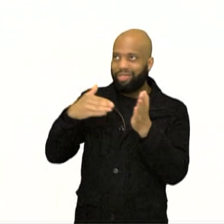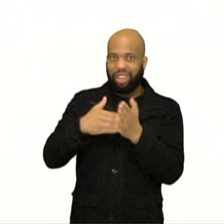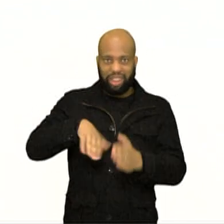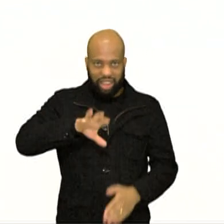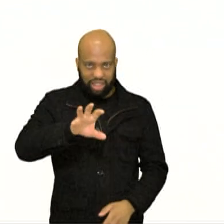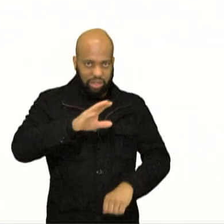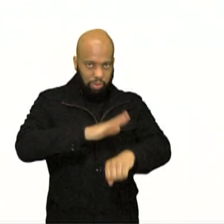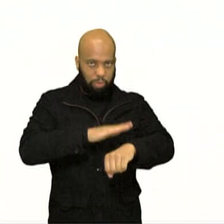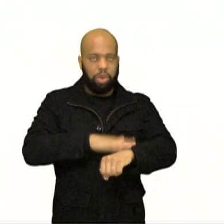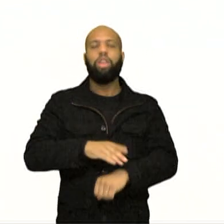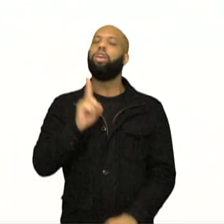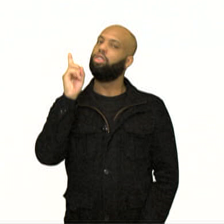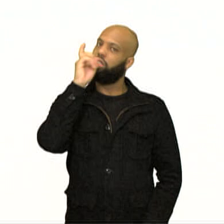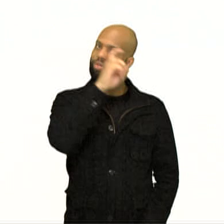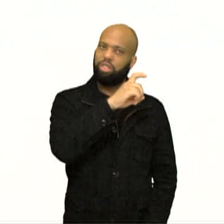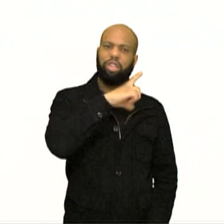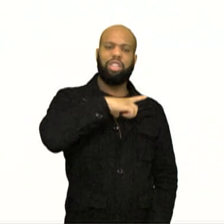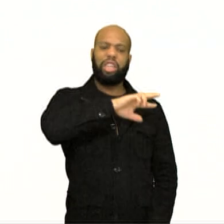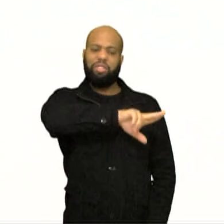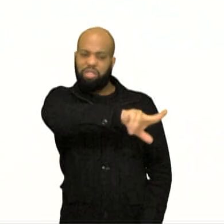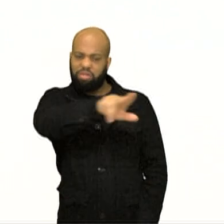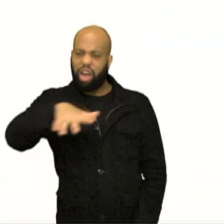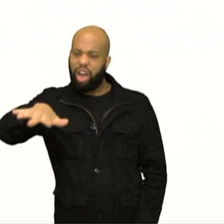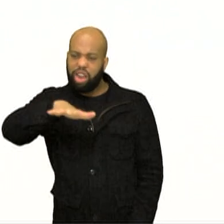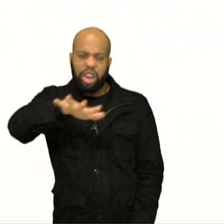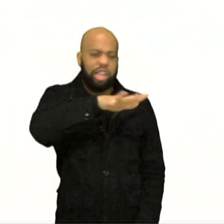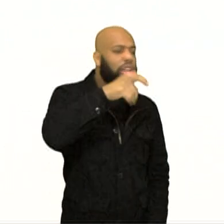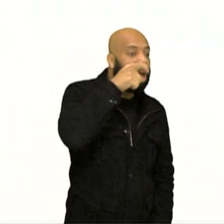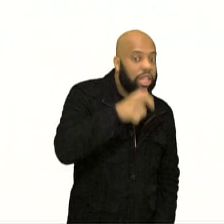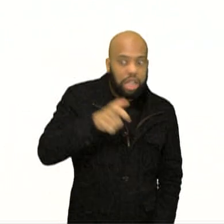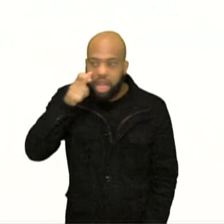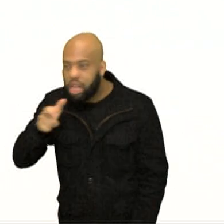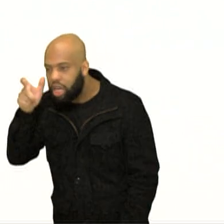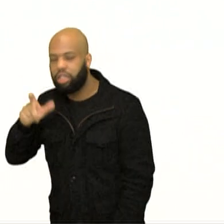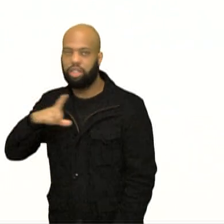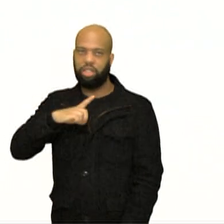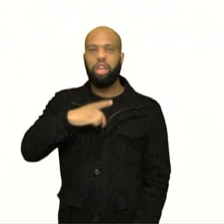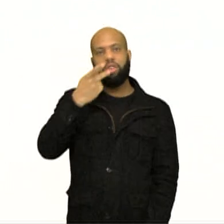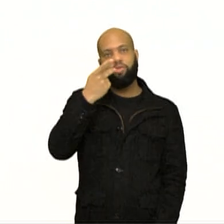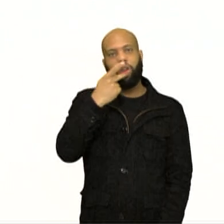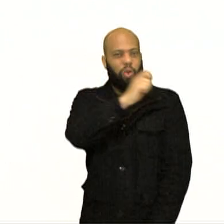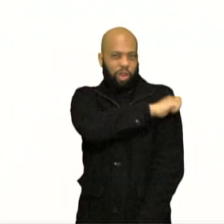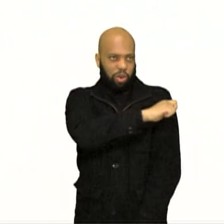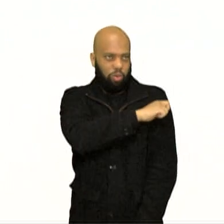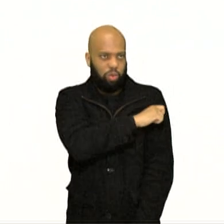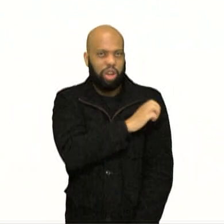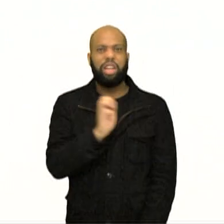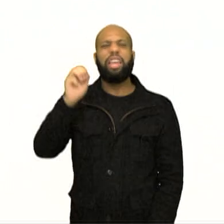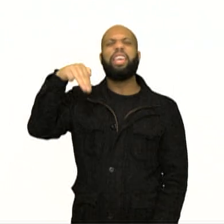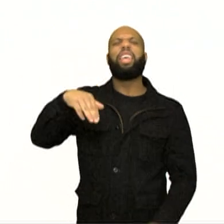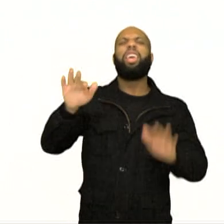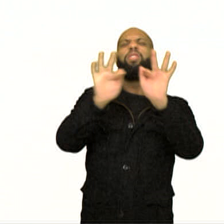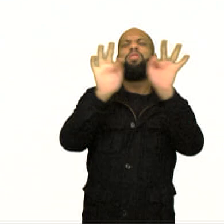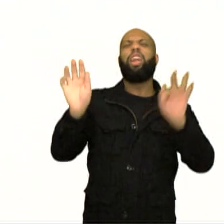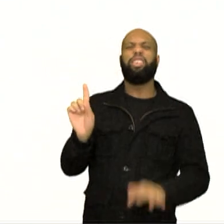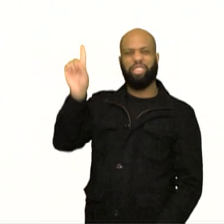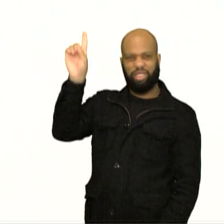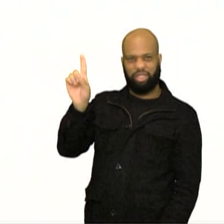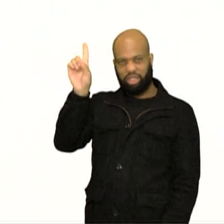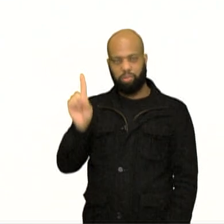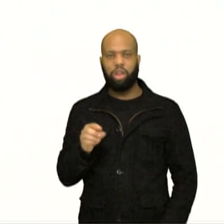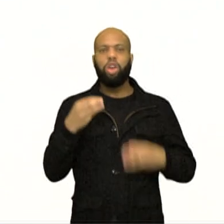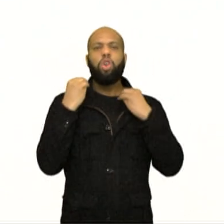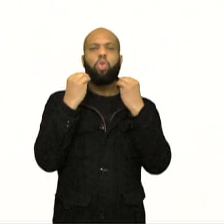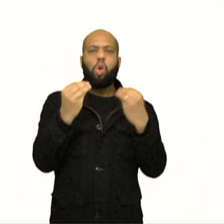muito difícil. Várias áreas me interessavam muito, comenta Bianca. De quem é essa frase? Como